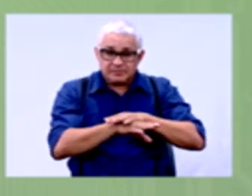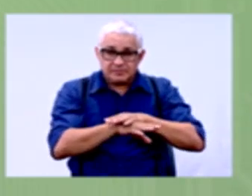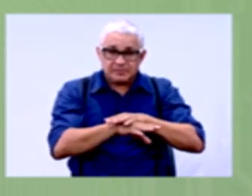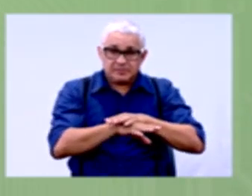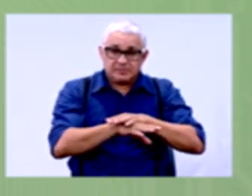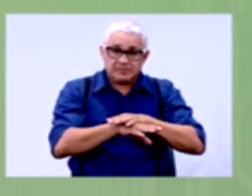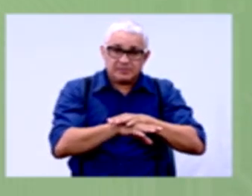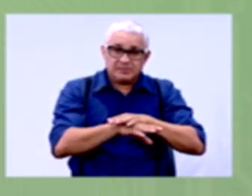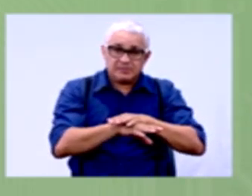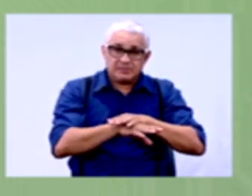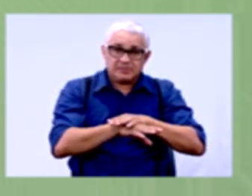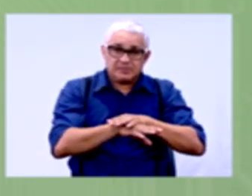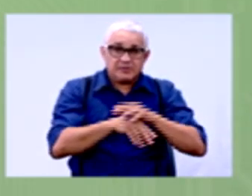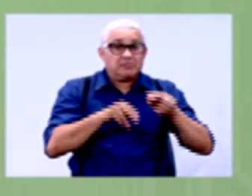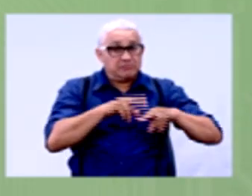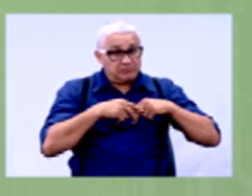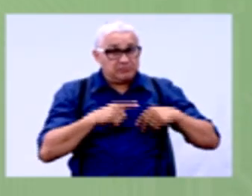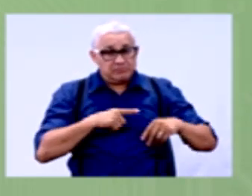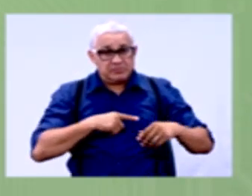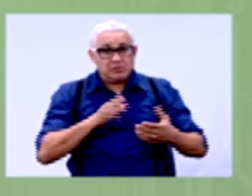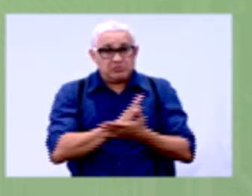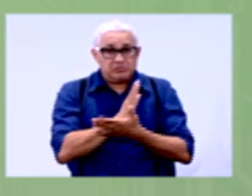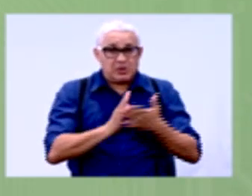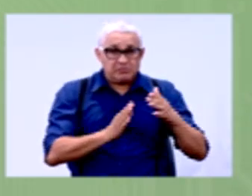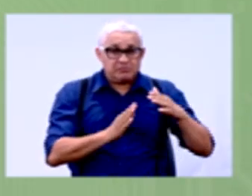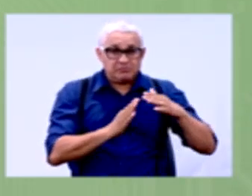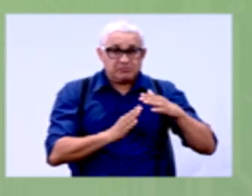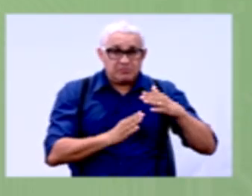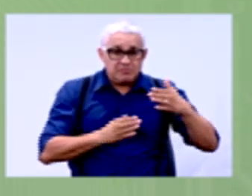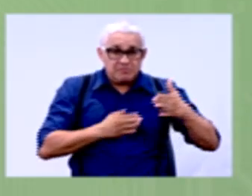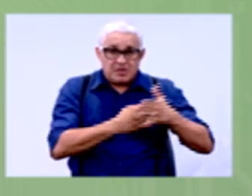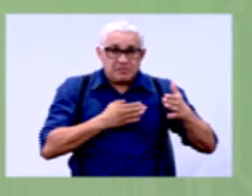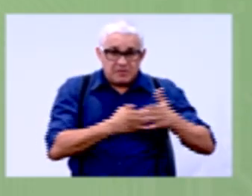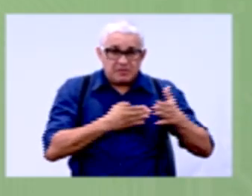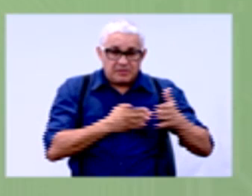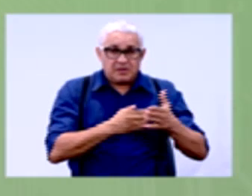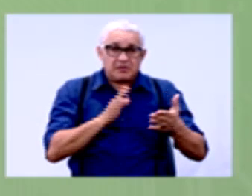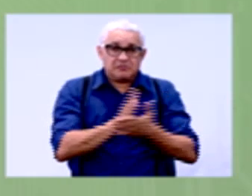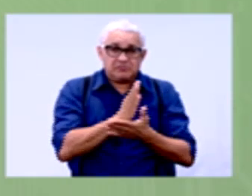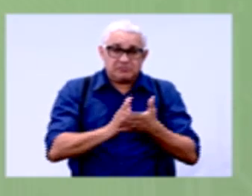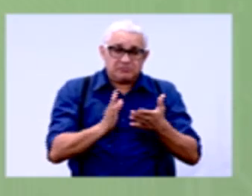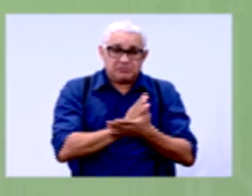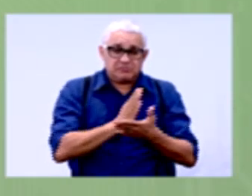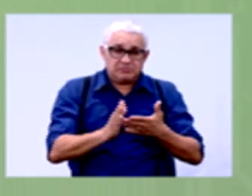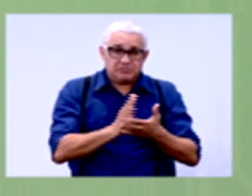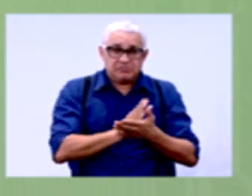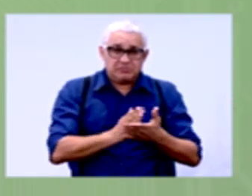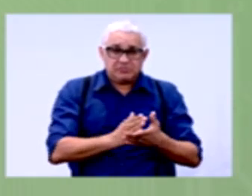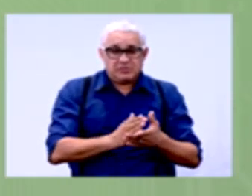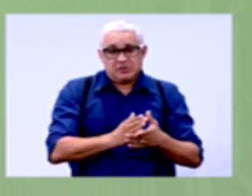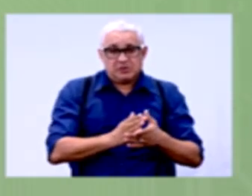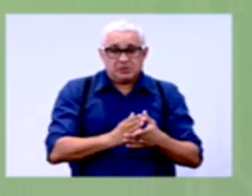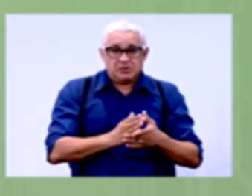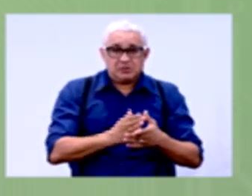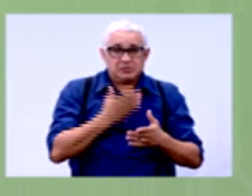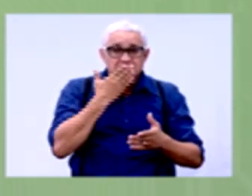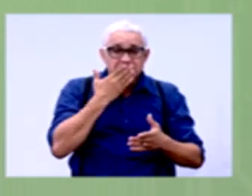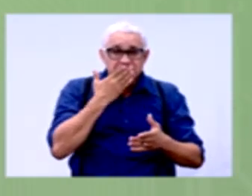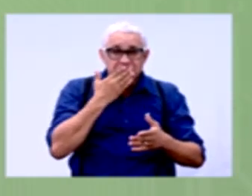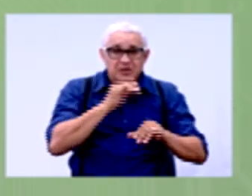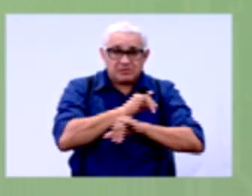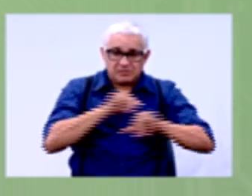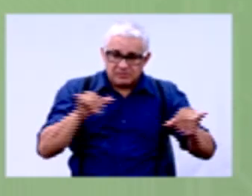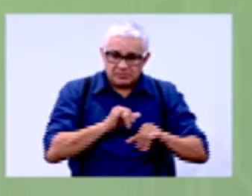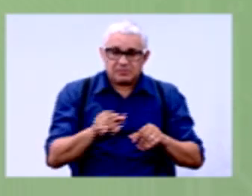tá? Por isso possui algumas limitações, porém a mais importante é a limitação do tamanho de informações.